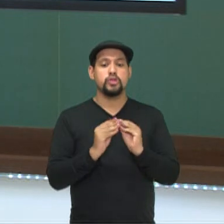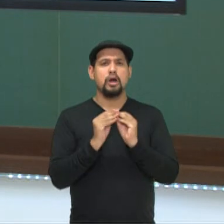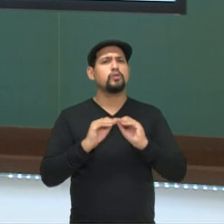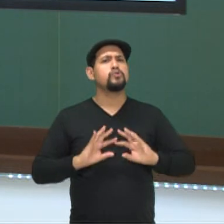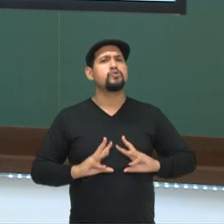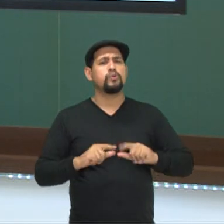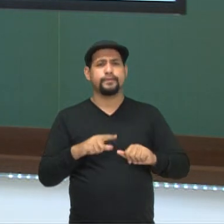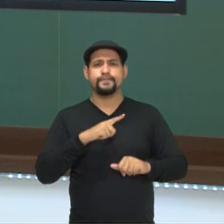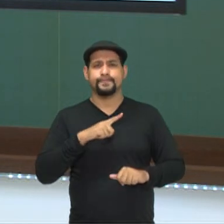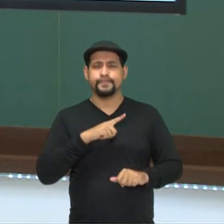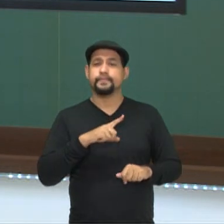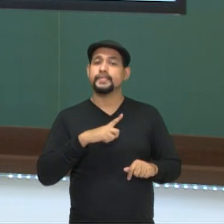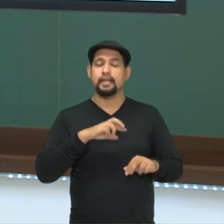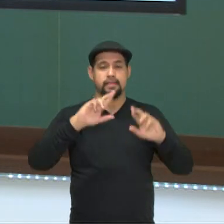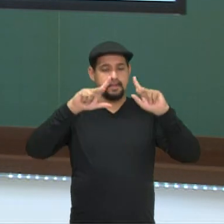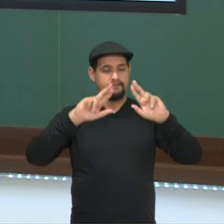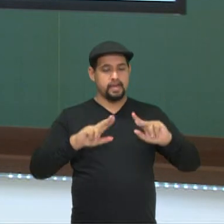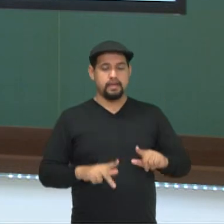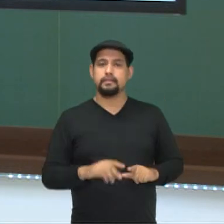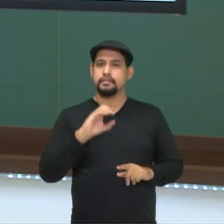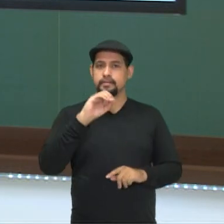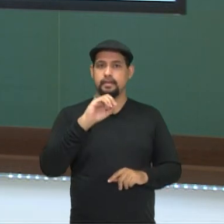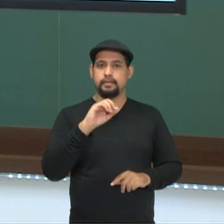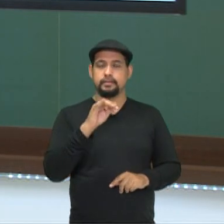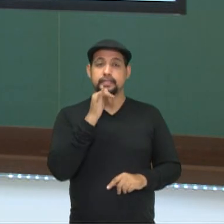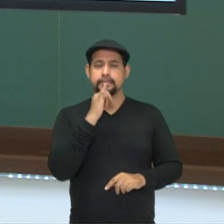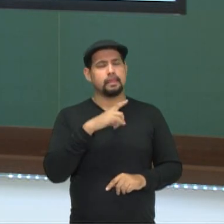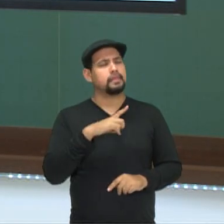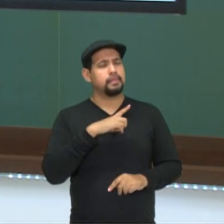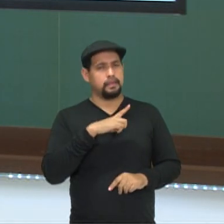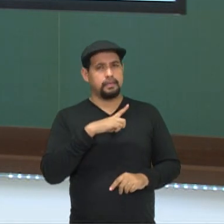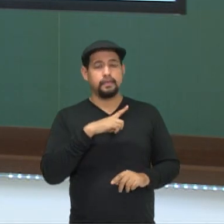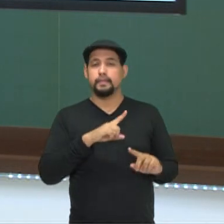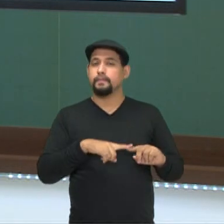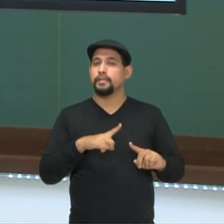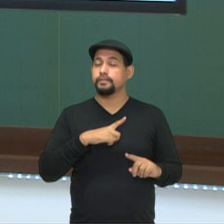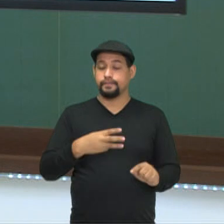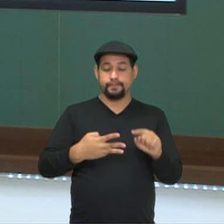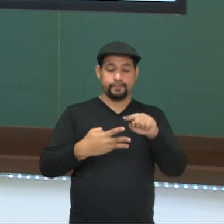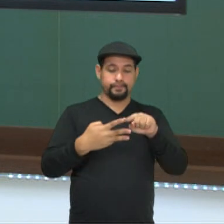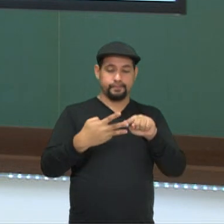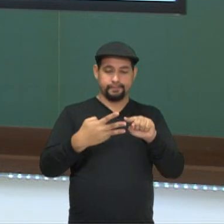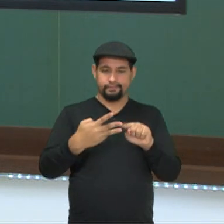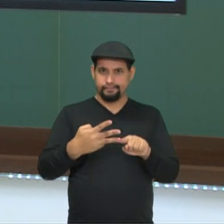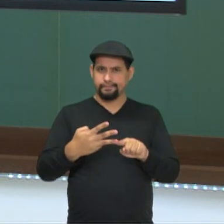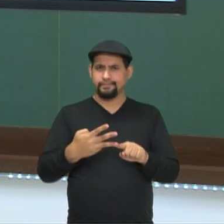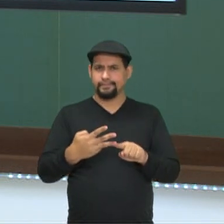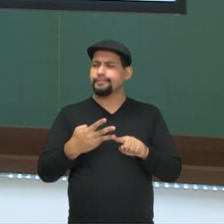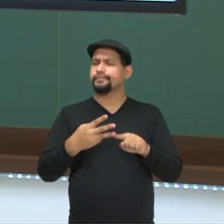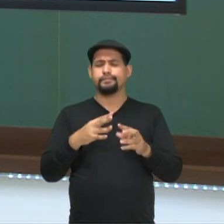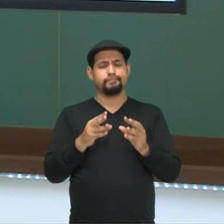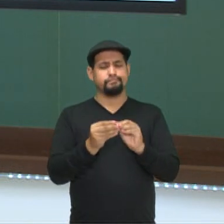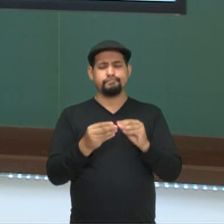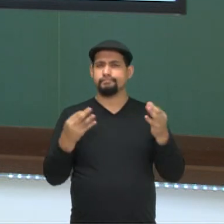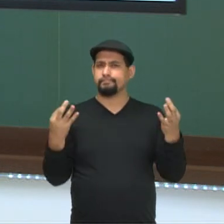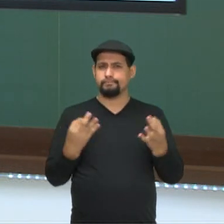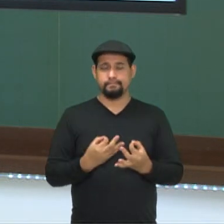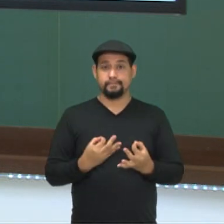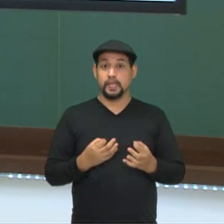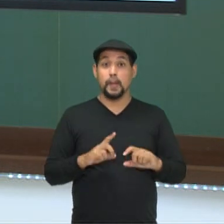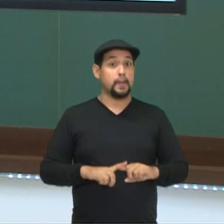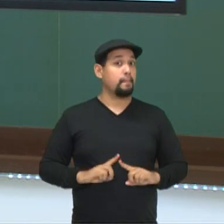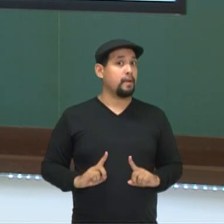a gente todos os coeficientes a bem se eles são diferentes de zero ou seja eles existem eu tenho os três termos lá tá completinho